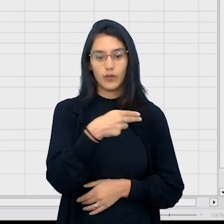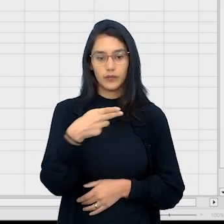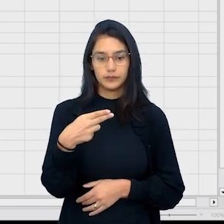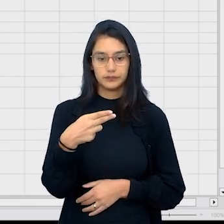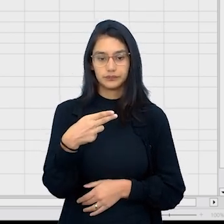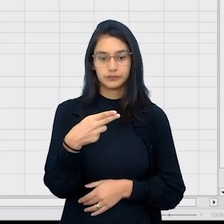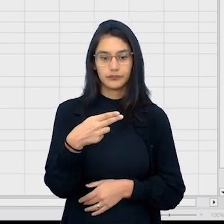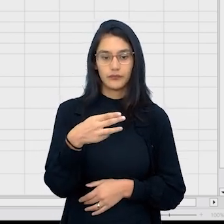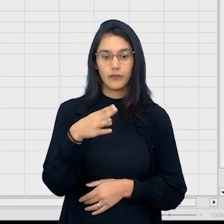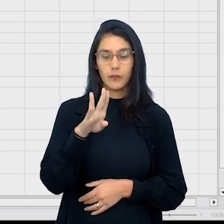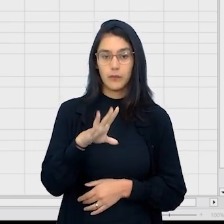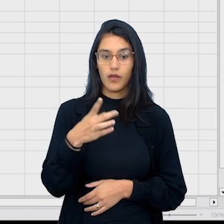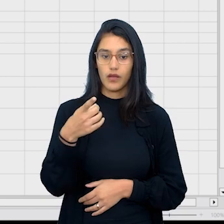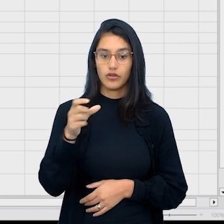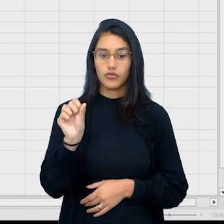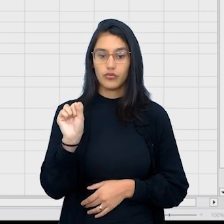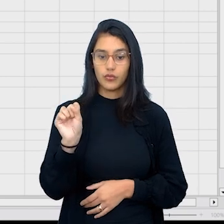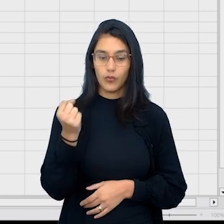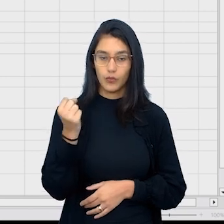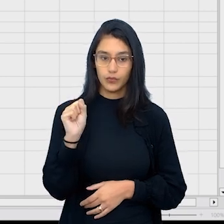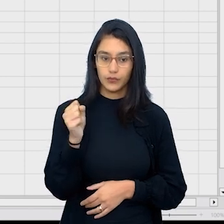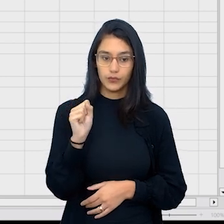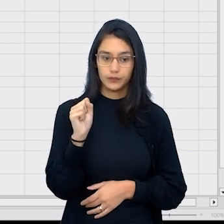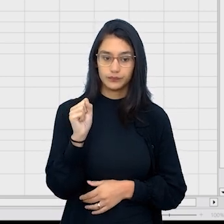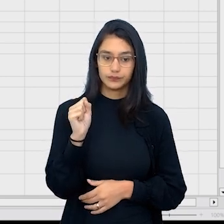o B18.